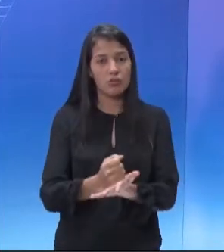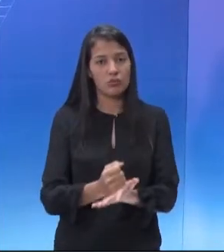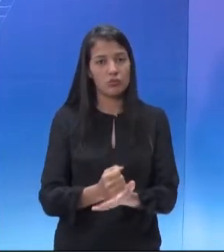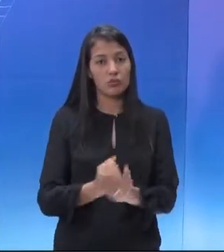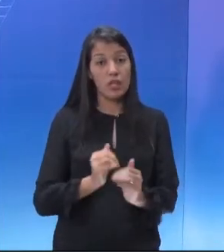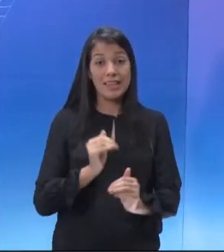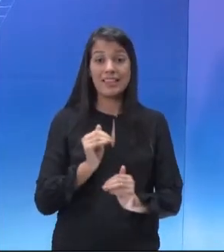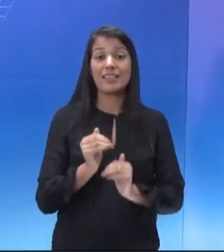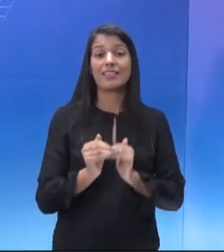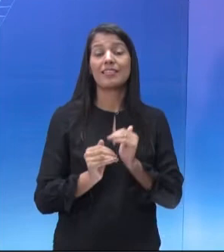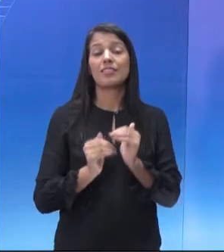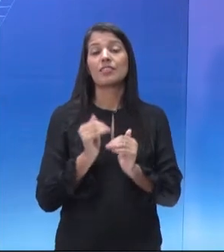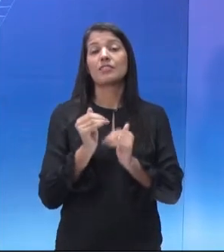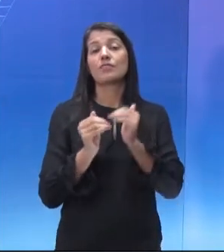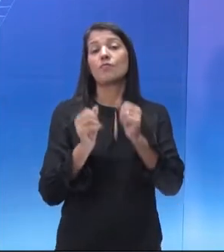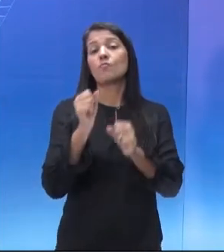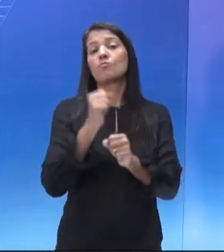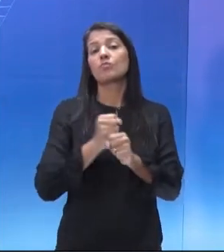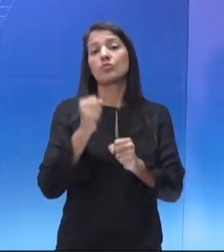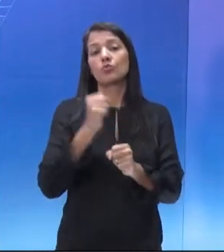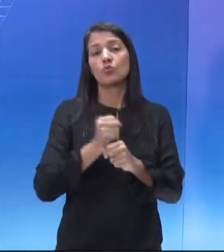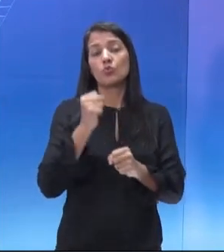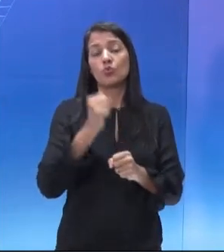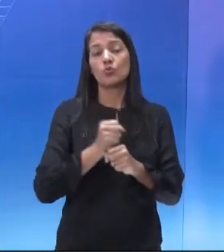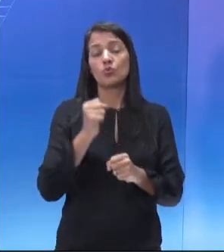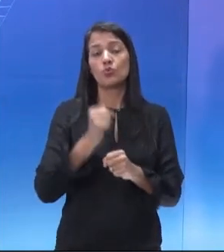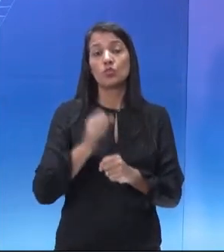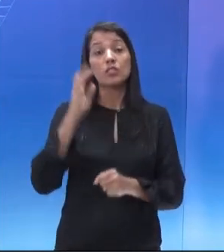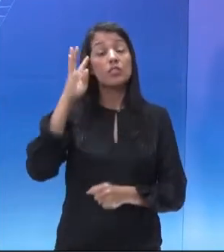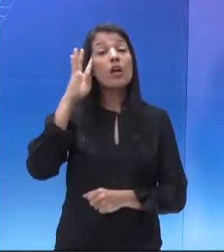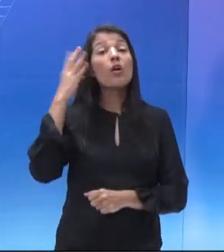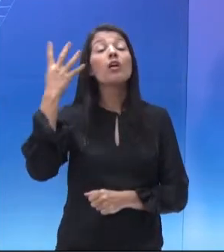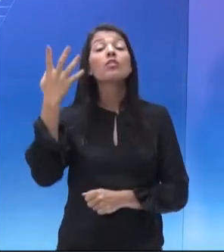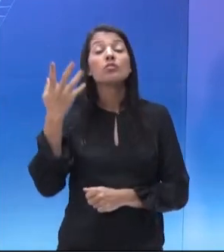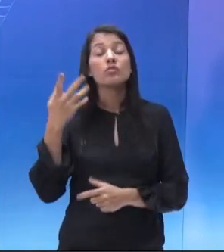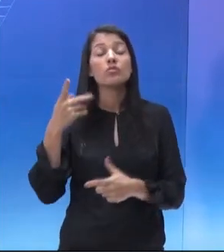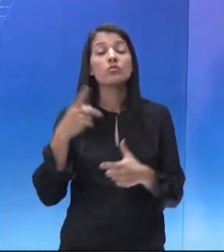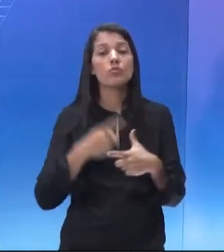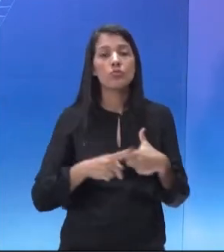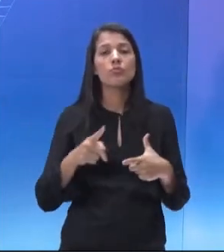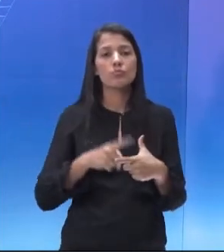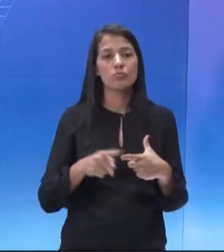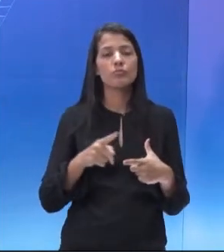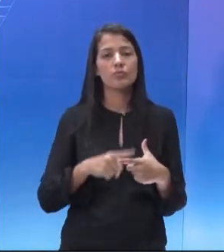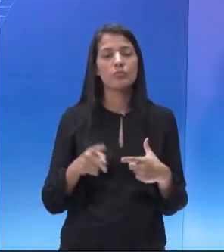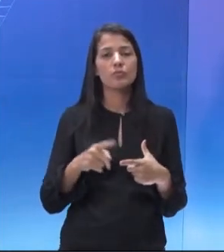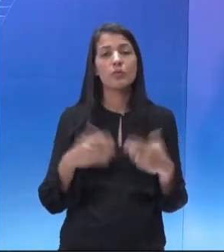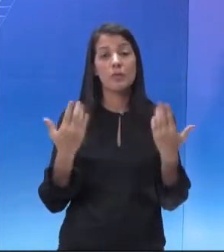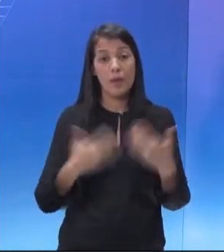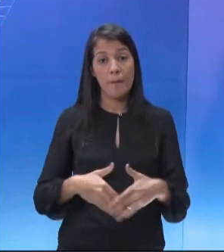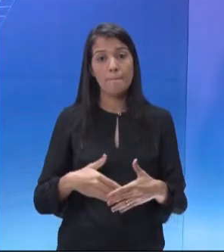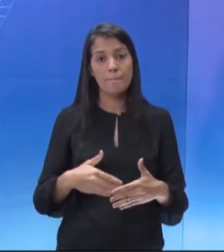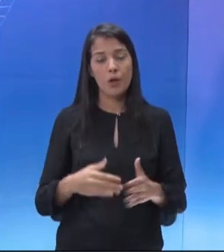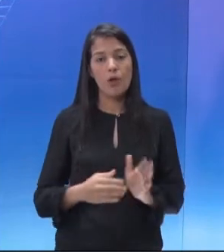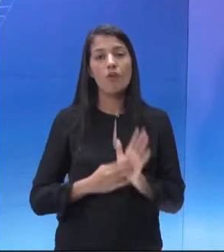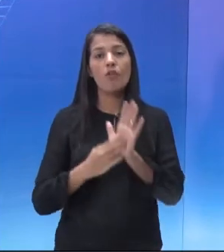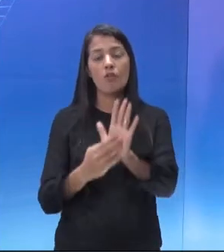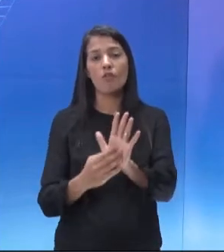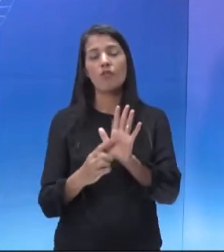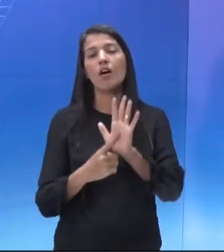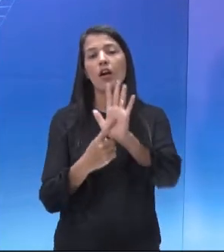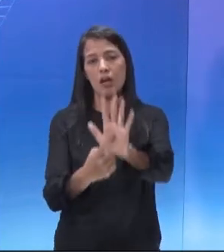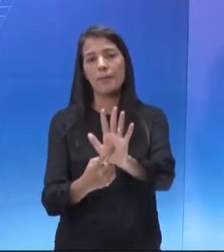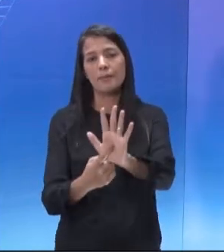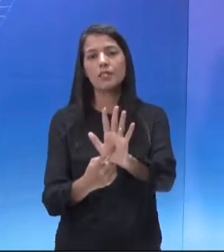contribuir de uma forma direta ou indireta na construção da solução da